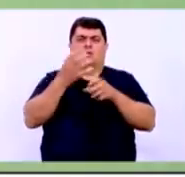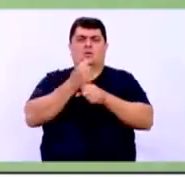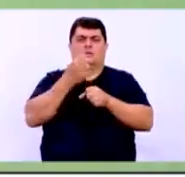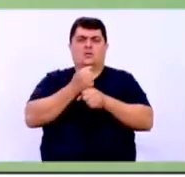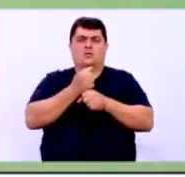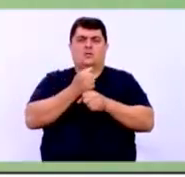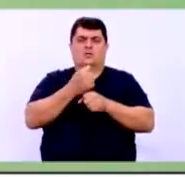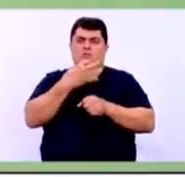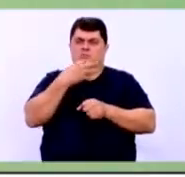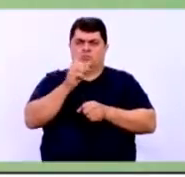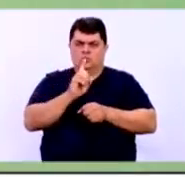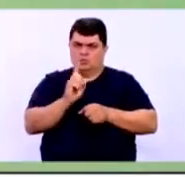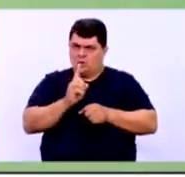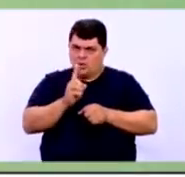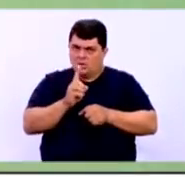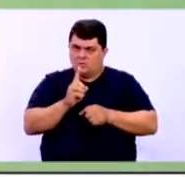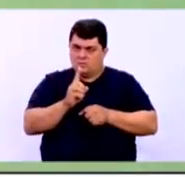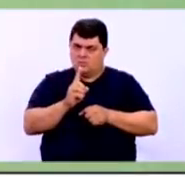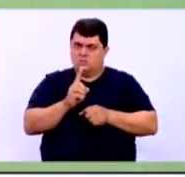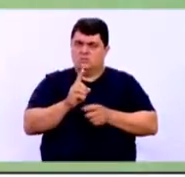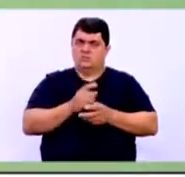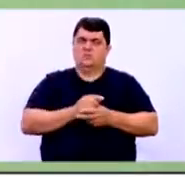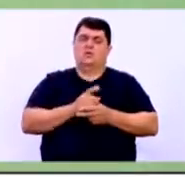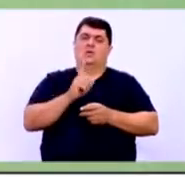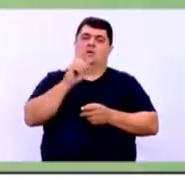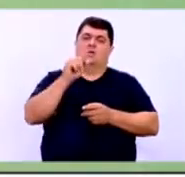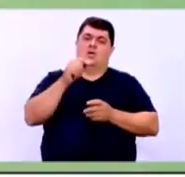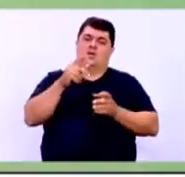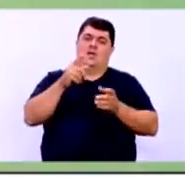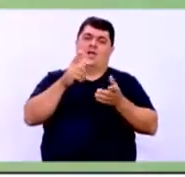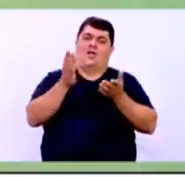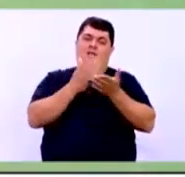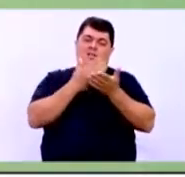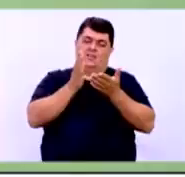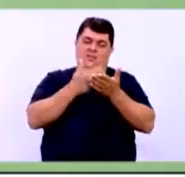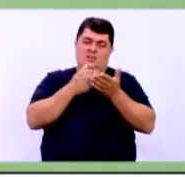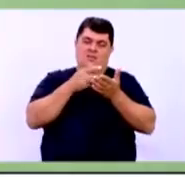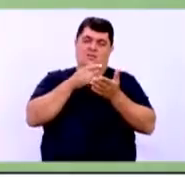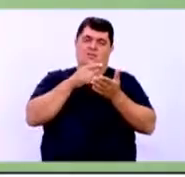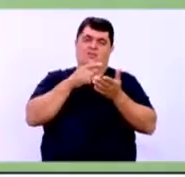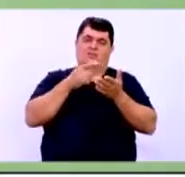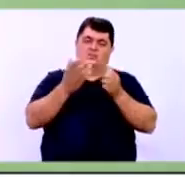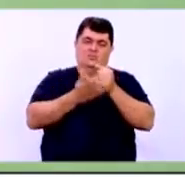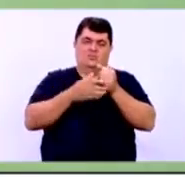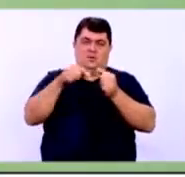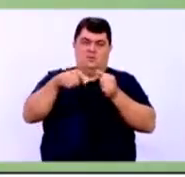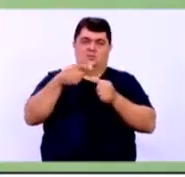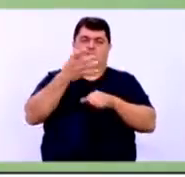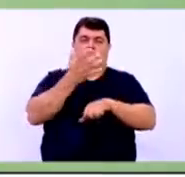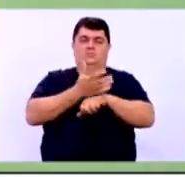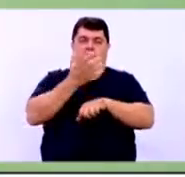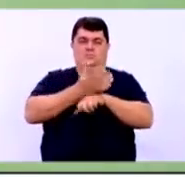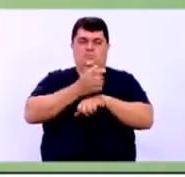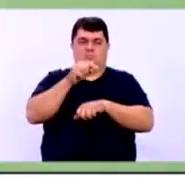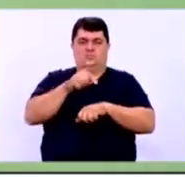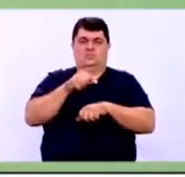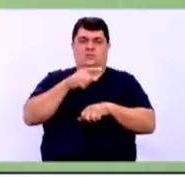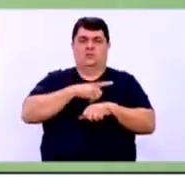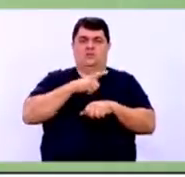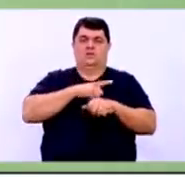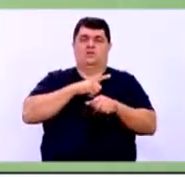Peraí, você não conhece o caderno de contabilidade de custo? É o nosso livro básico daqui desse módulo de contabilidade de custo. Ele está